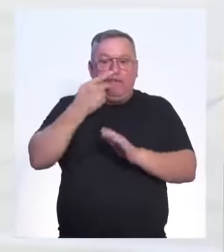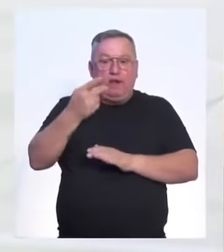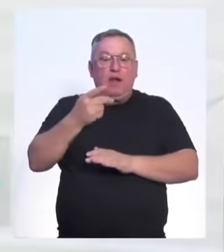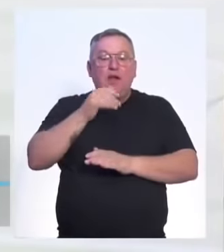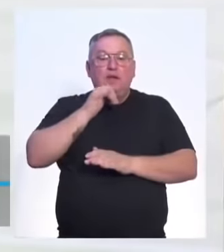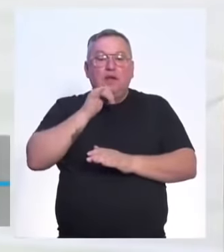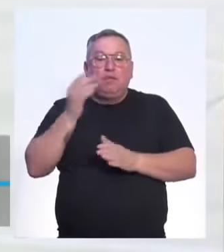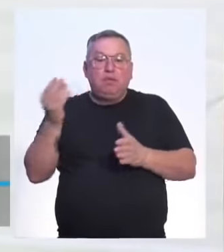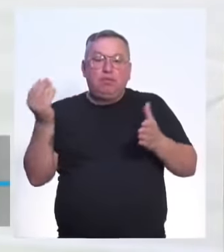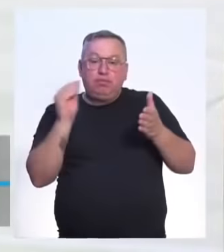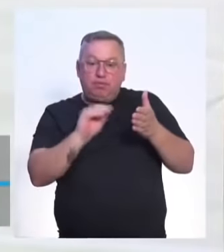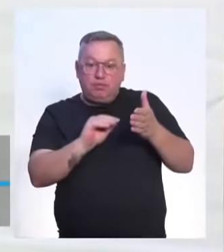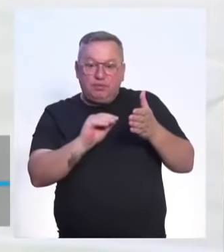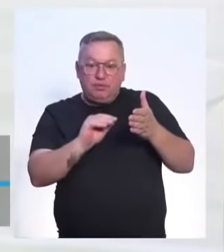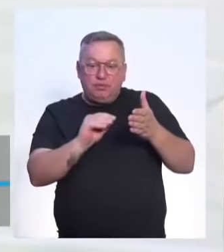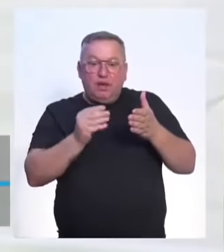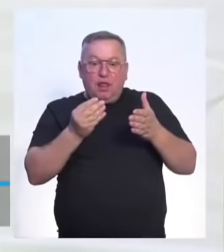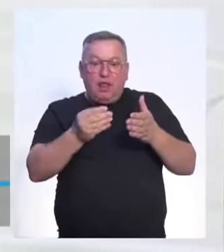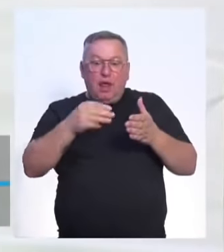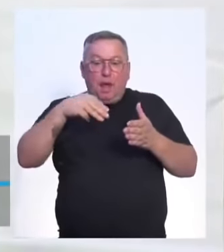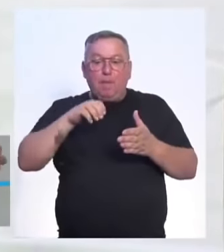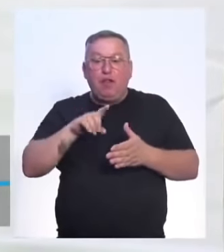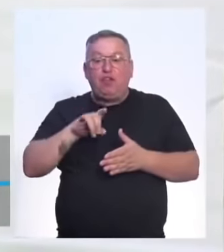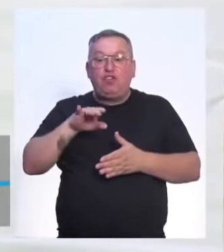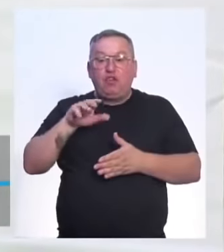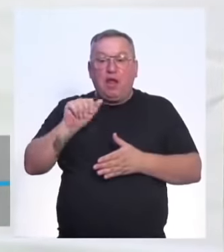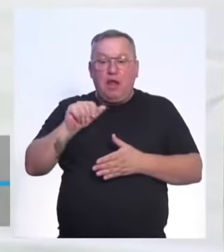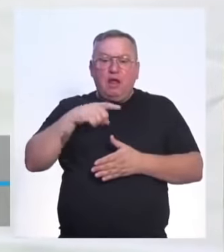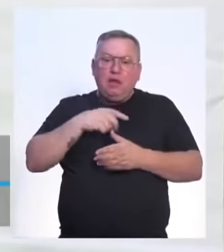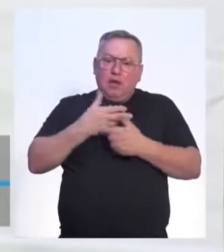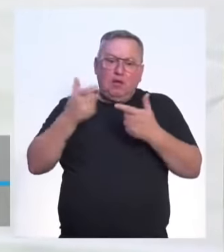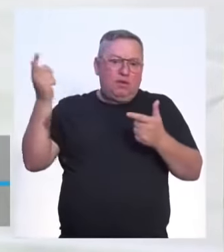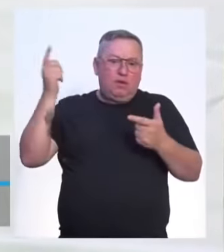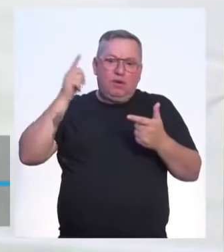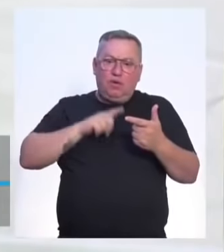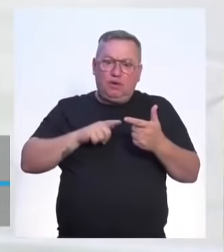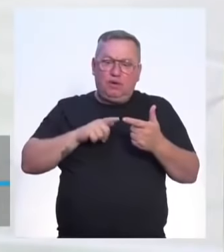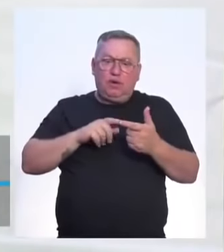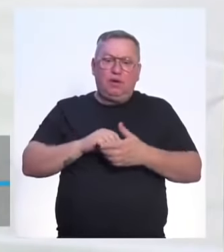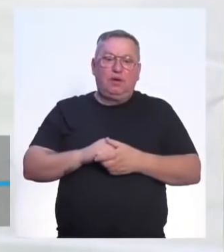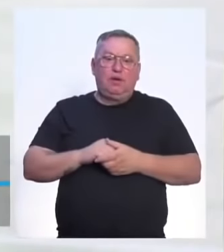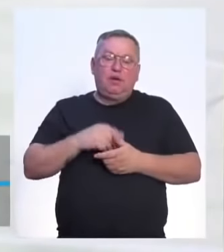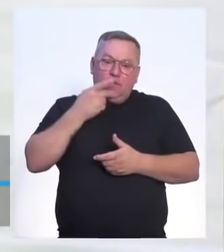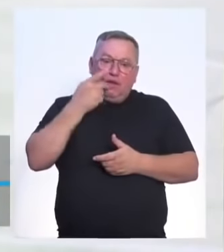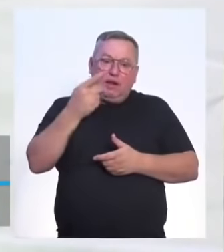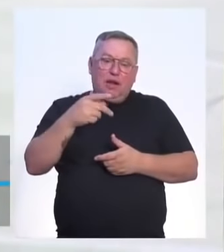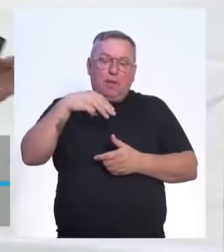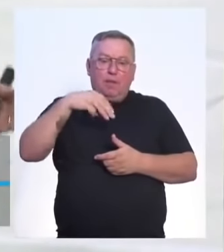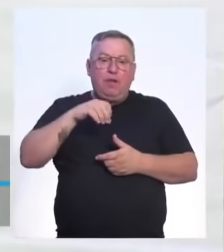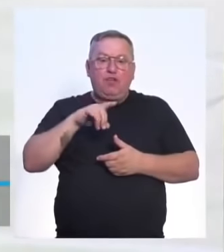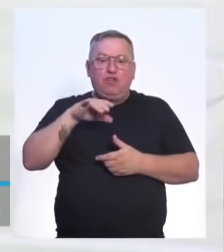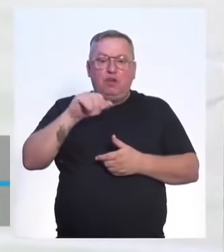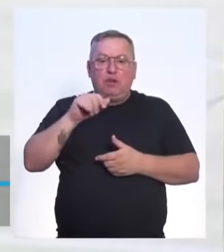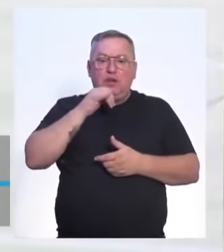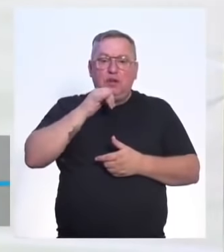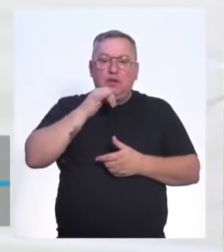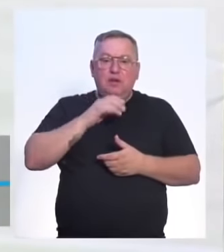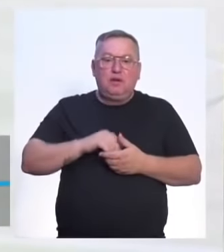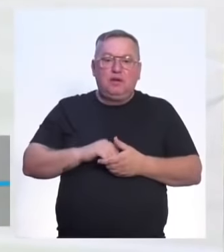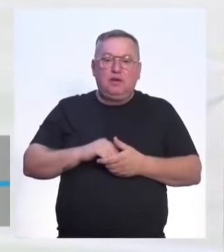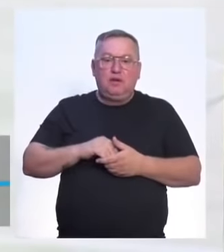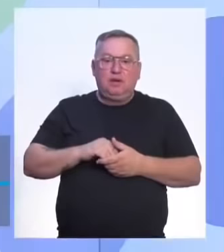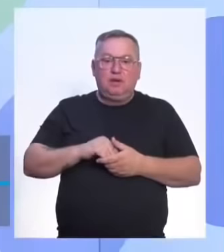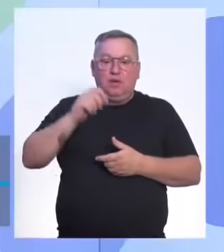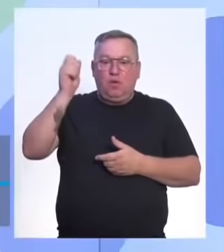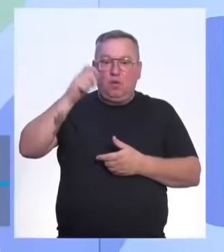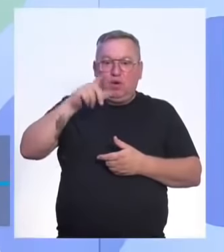seja, você dar medida àquilo. Tem coisas que a gente não consegue mensurar. Por exemplo, sei lá, amor. A cor azul não